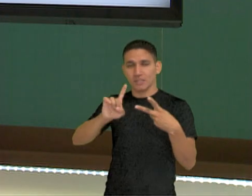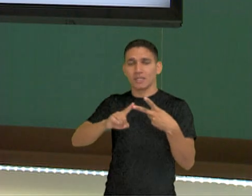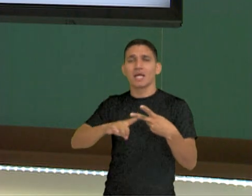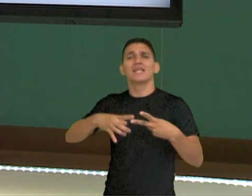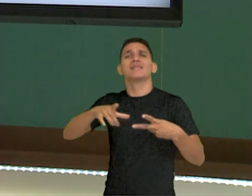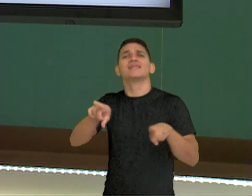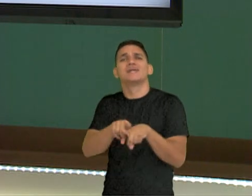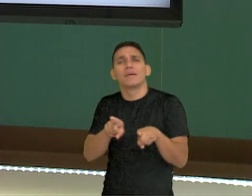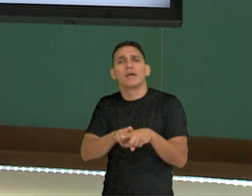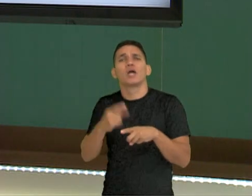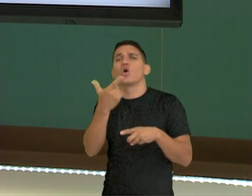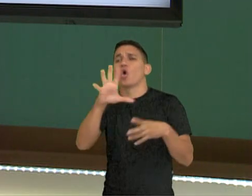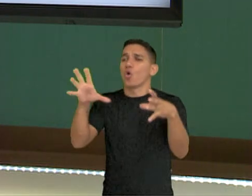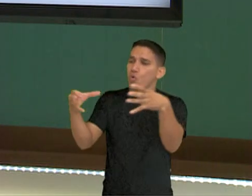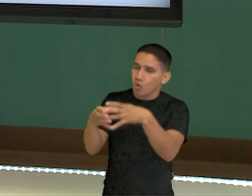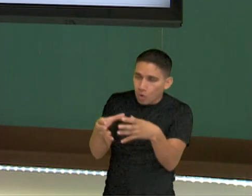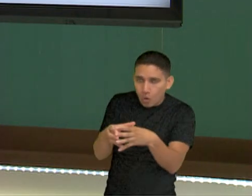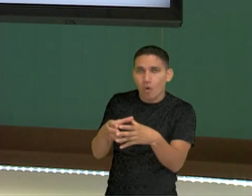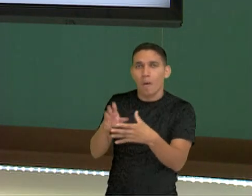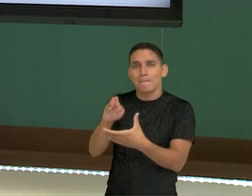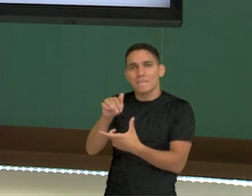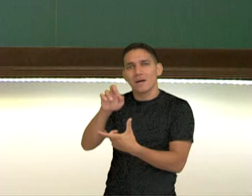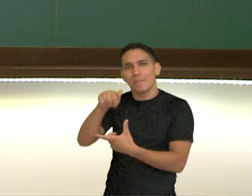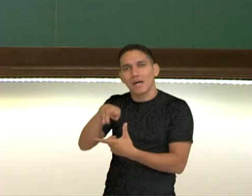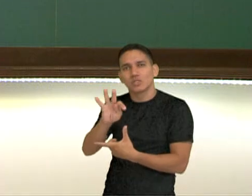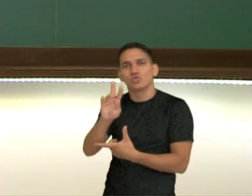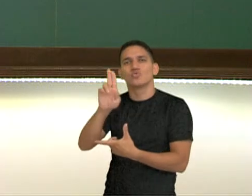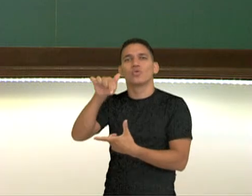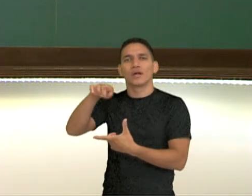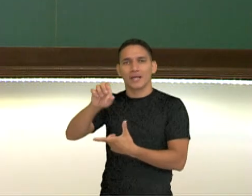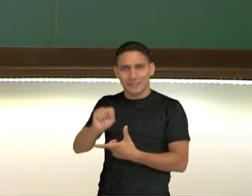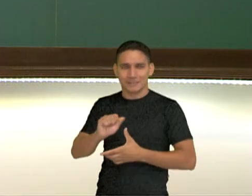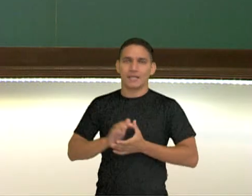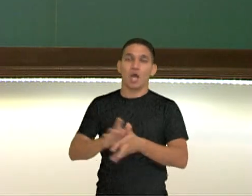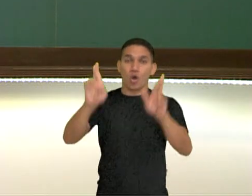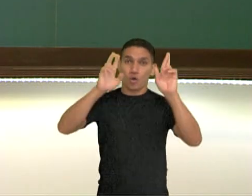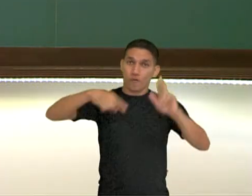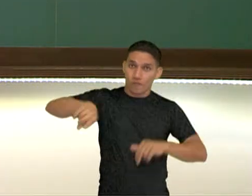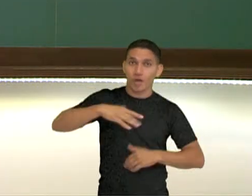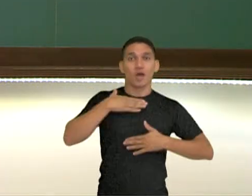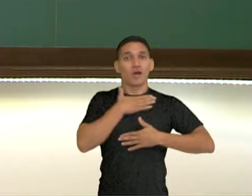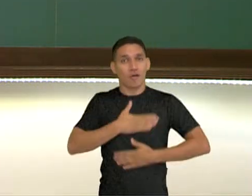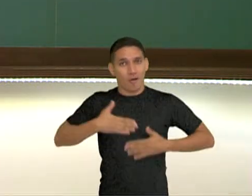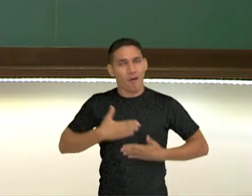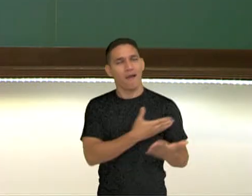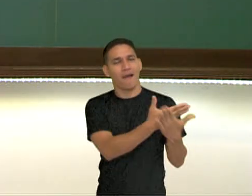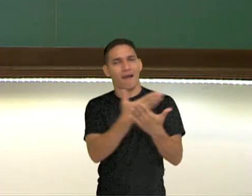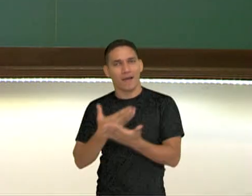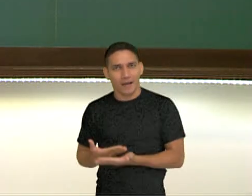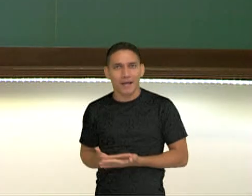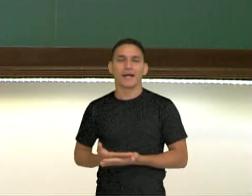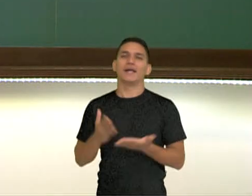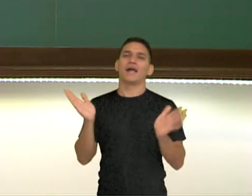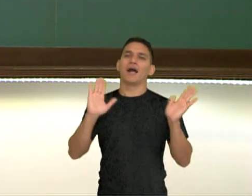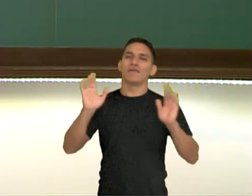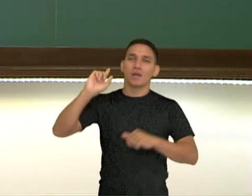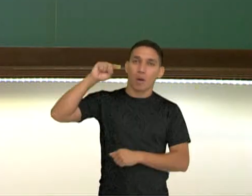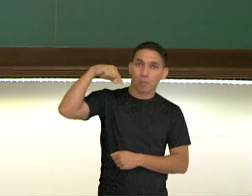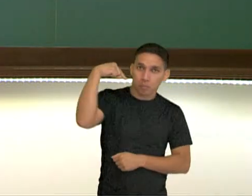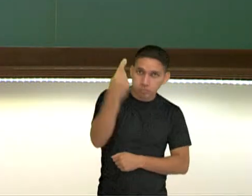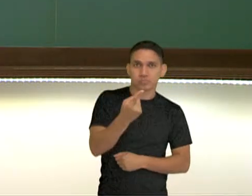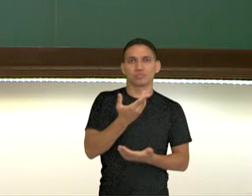corporais e conhecemos o grupo barbatuques eu espero que vocês tenham gostado da aula e usa